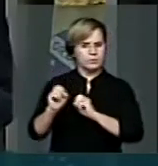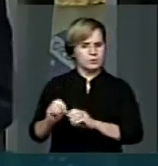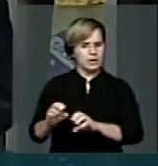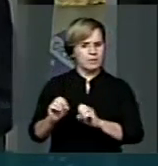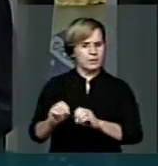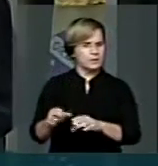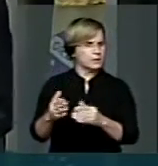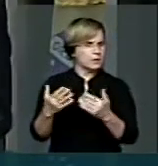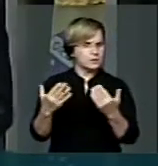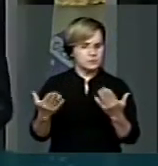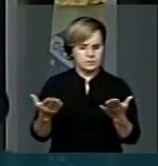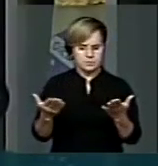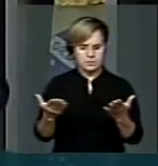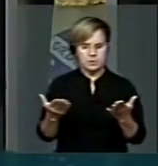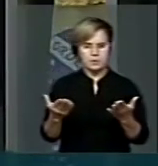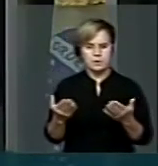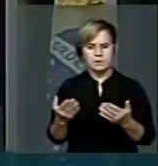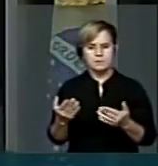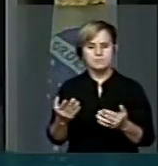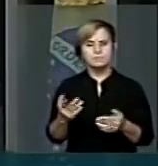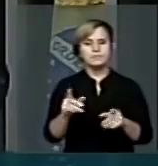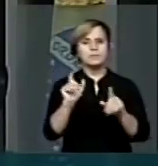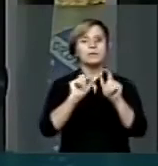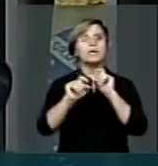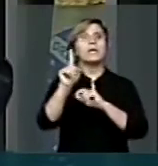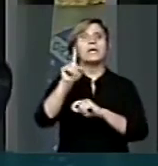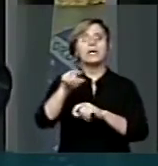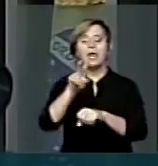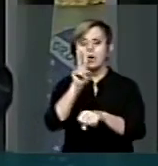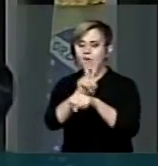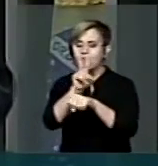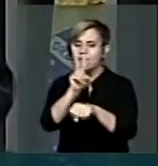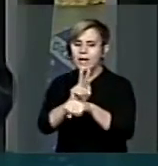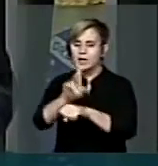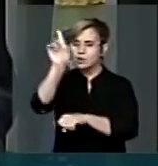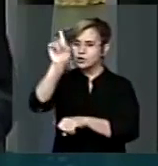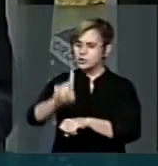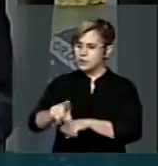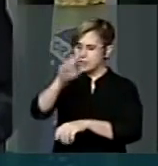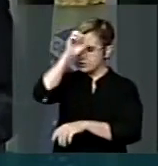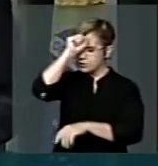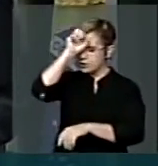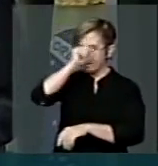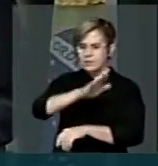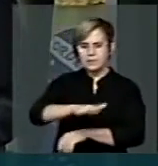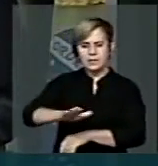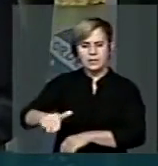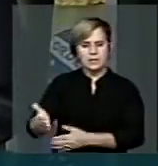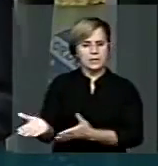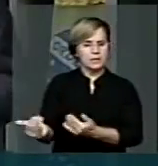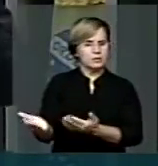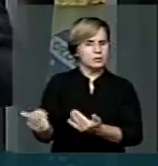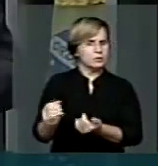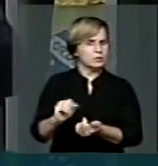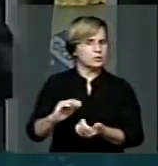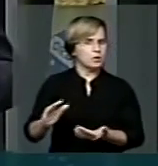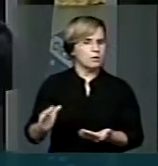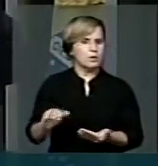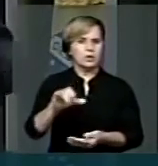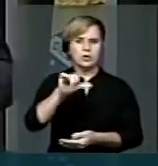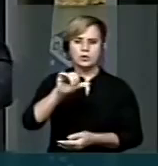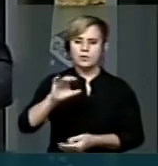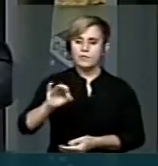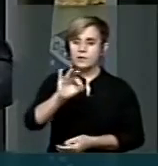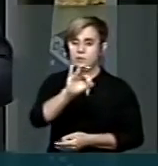Porque senão, quem irá defender o direito de aprendizagem dessas crianças e desses jovens? 90%